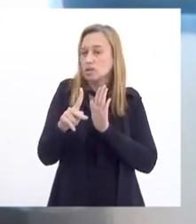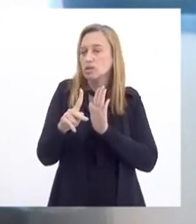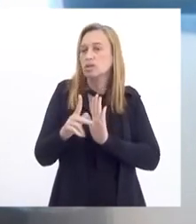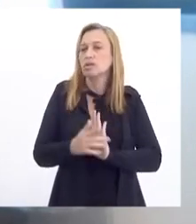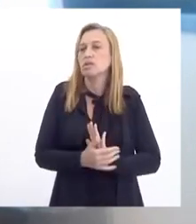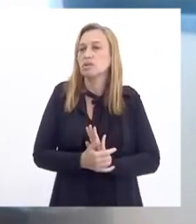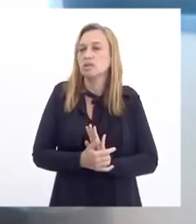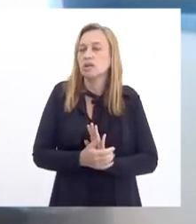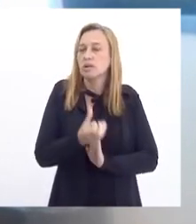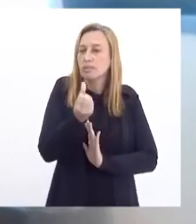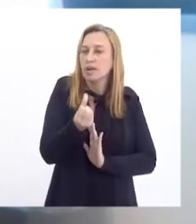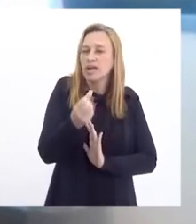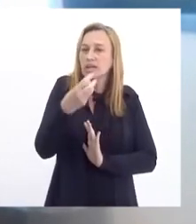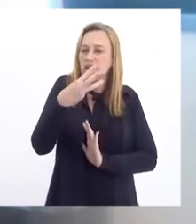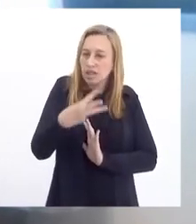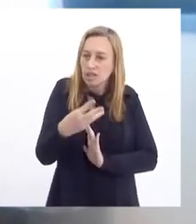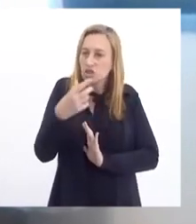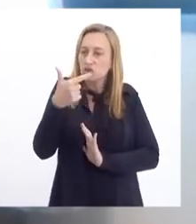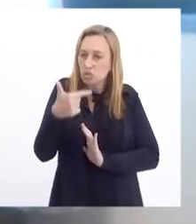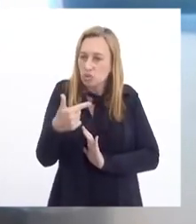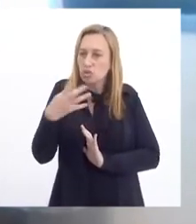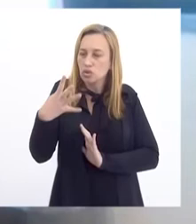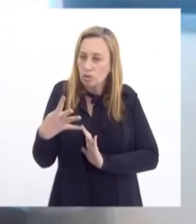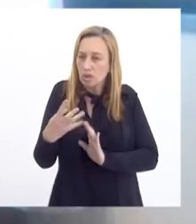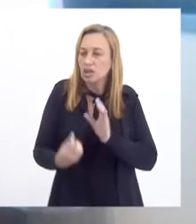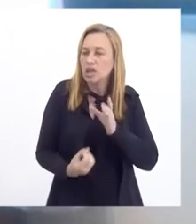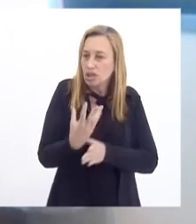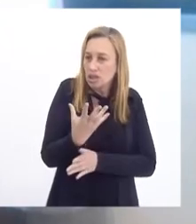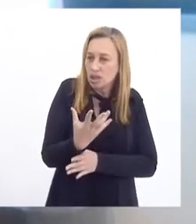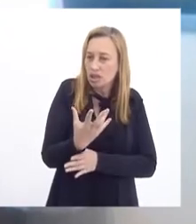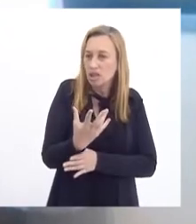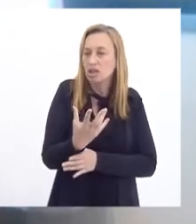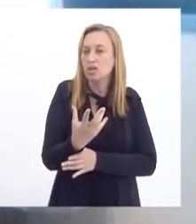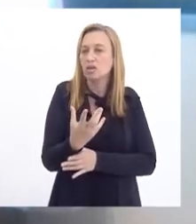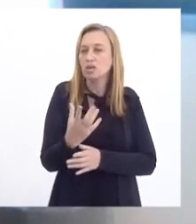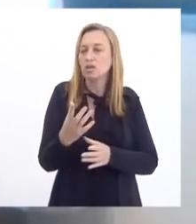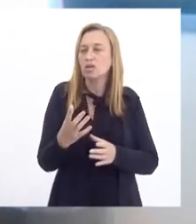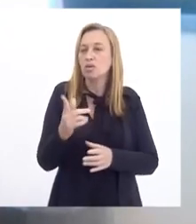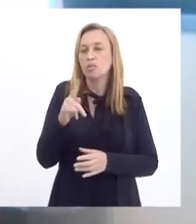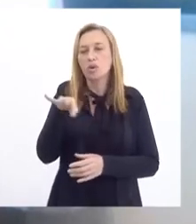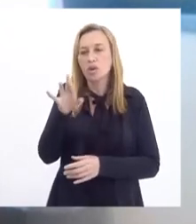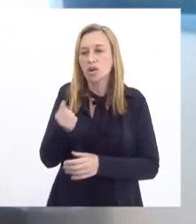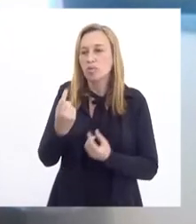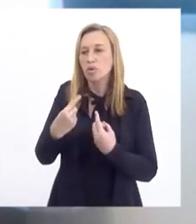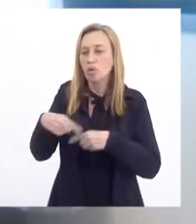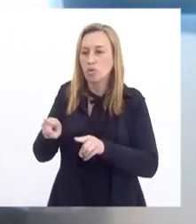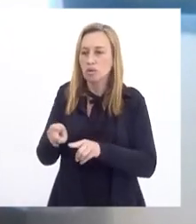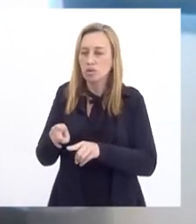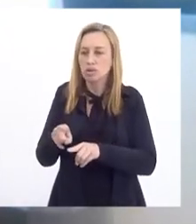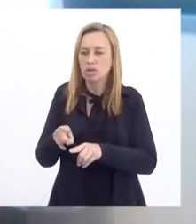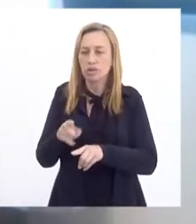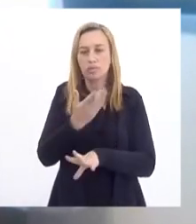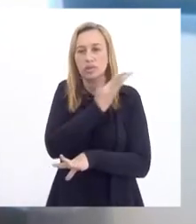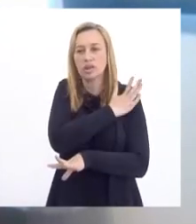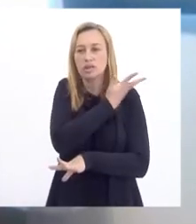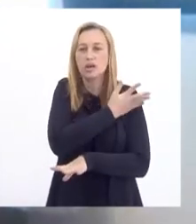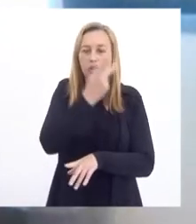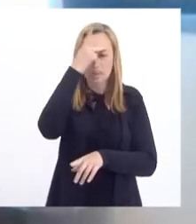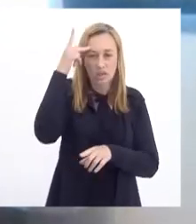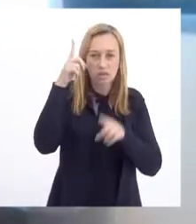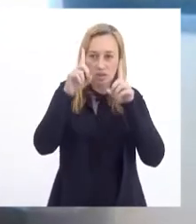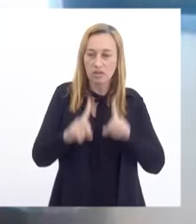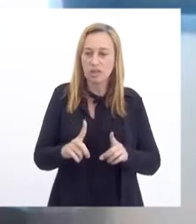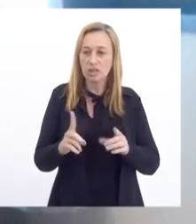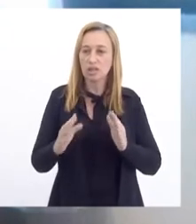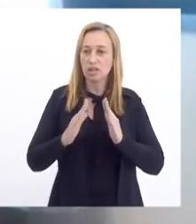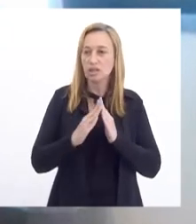a 6324, que cria o programa de combate ao preconceito contra pessoas com deficiência nas escolas públicas.